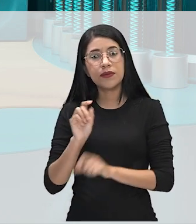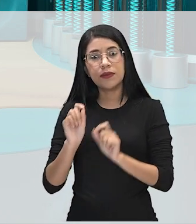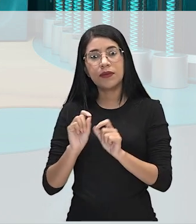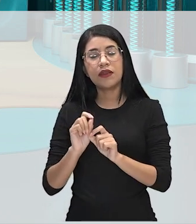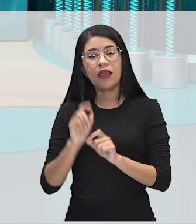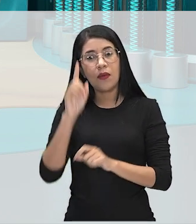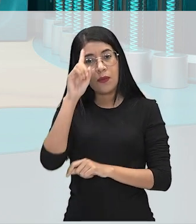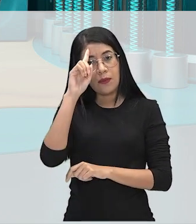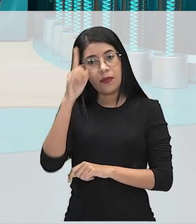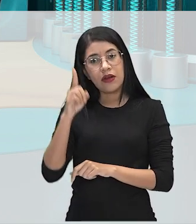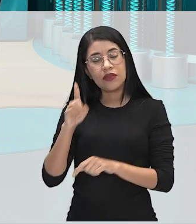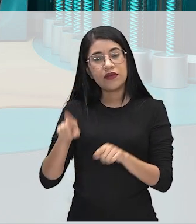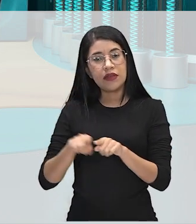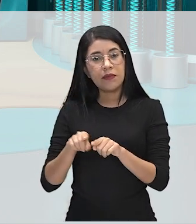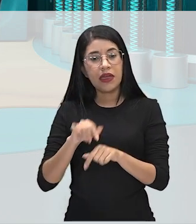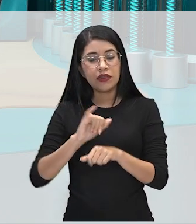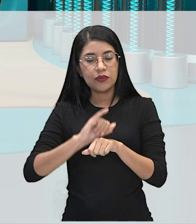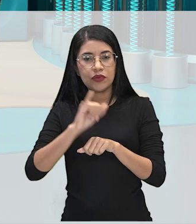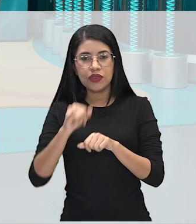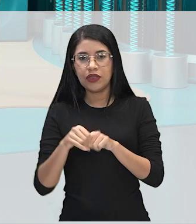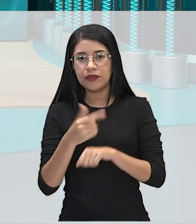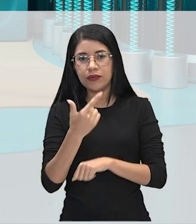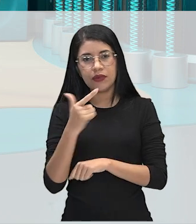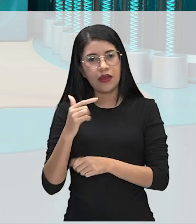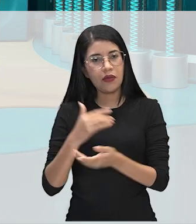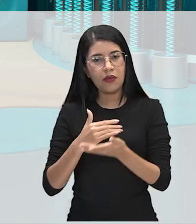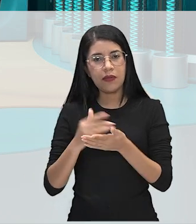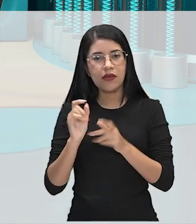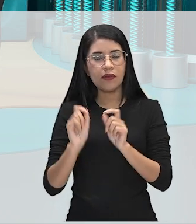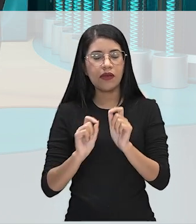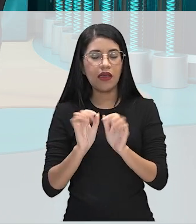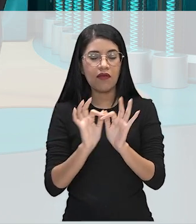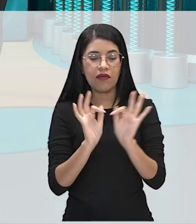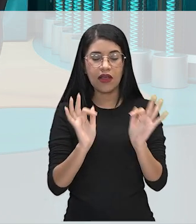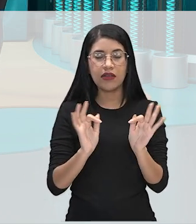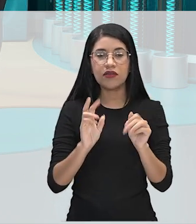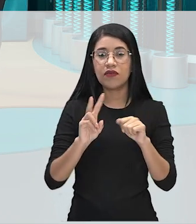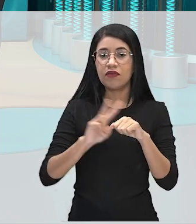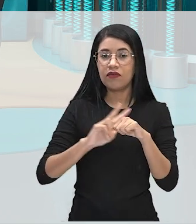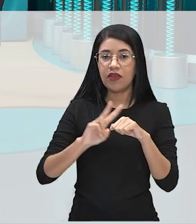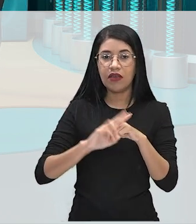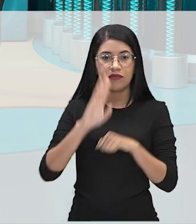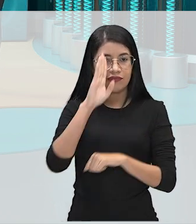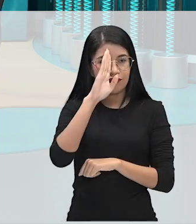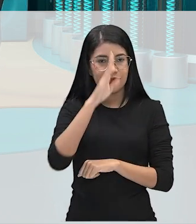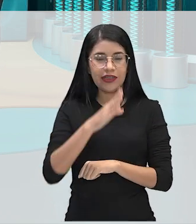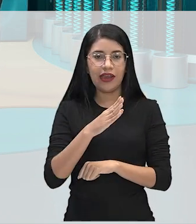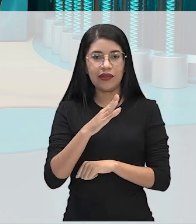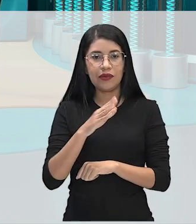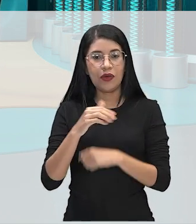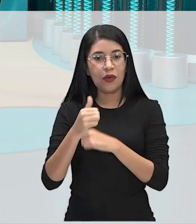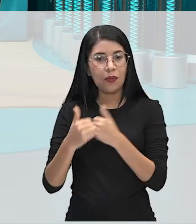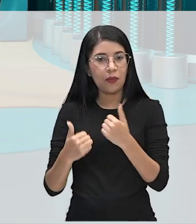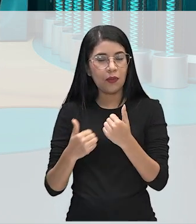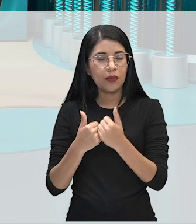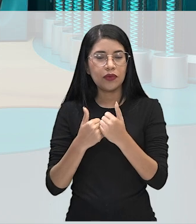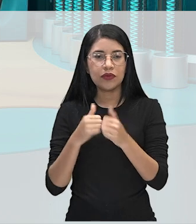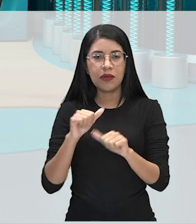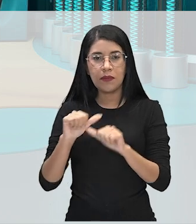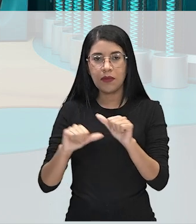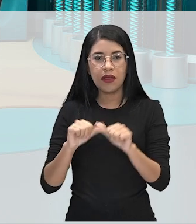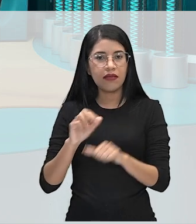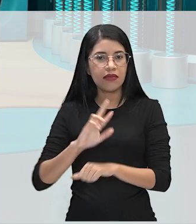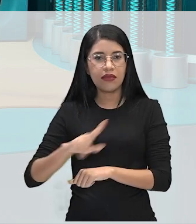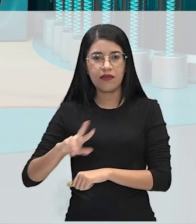imperativo também, não tem sujeito. Eu já inicio com o verbo e esse verbo não tem nenhuma modificação. Ele é na sua forma